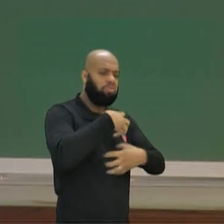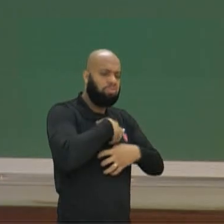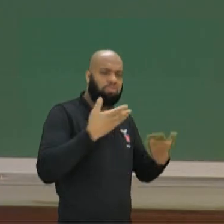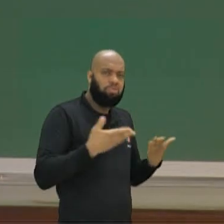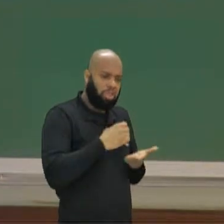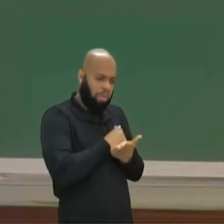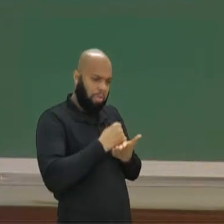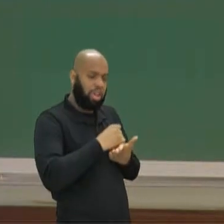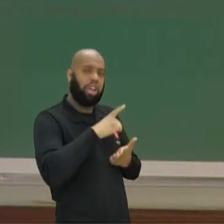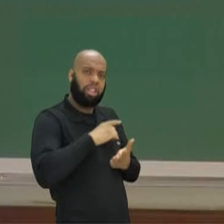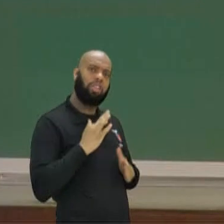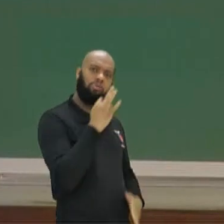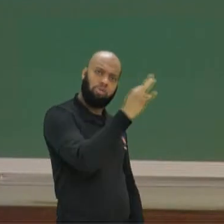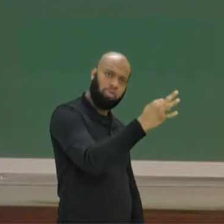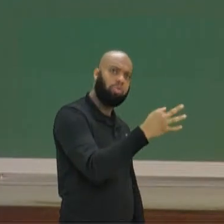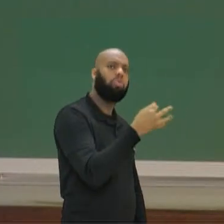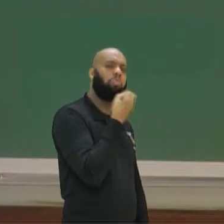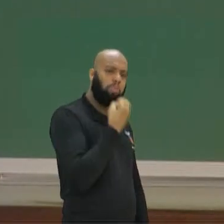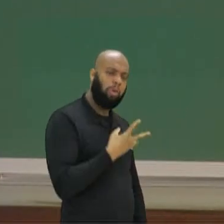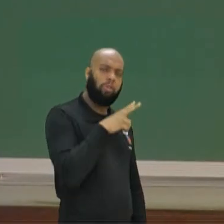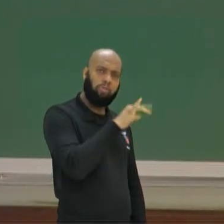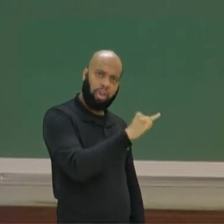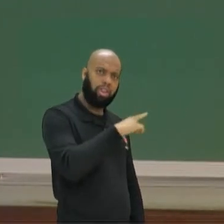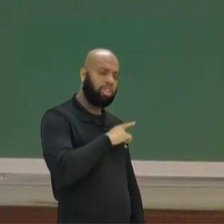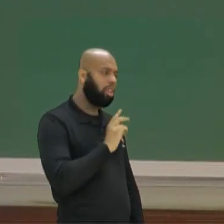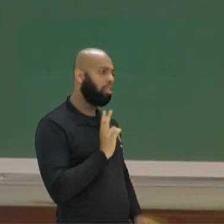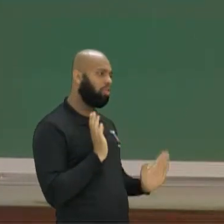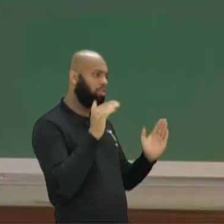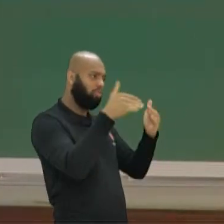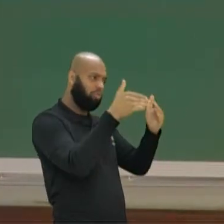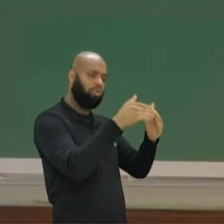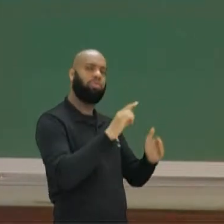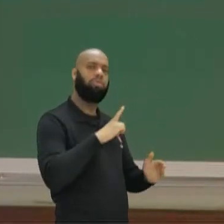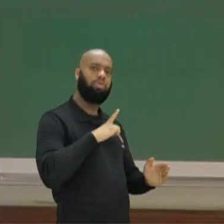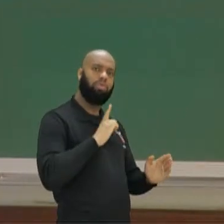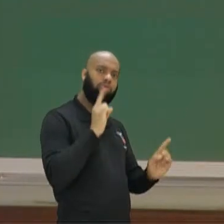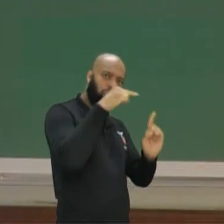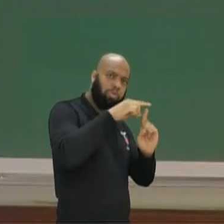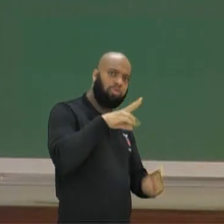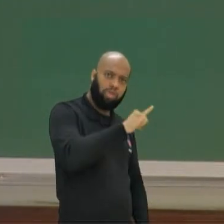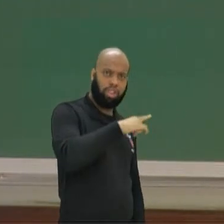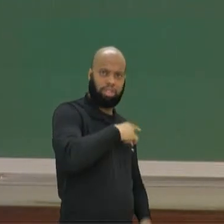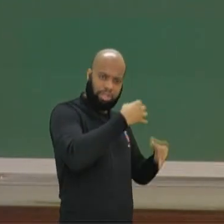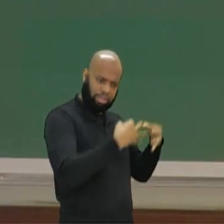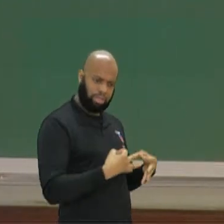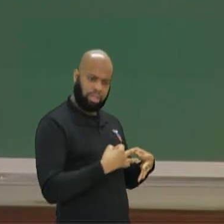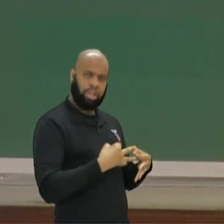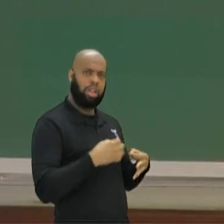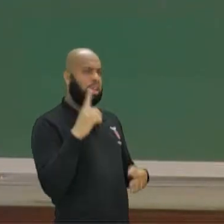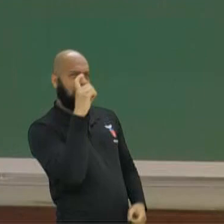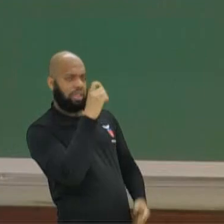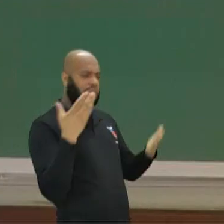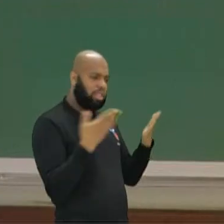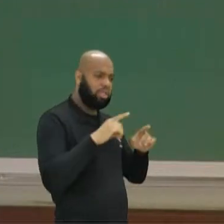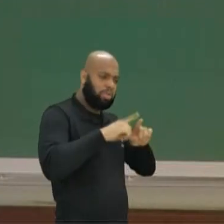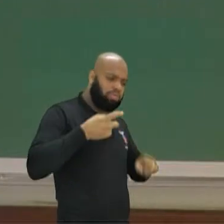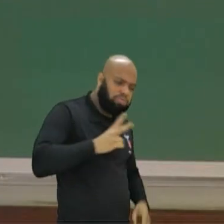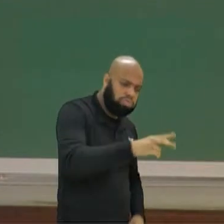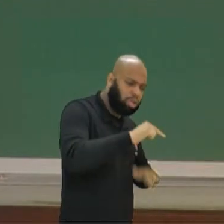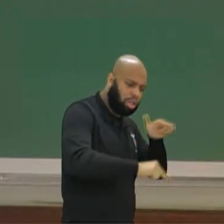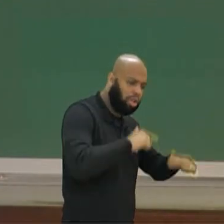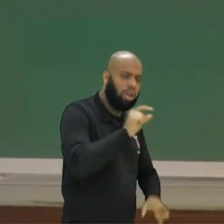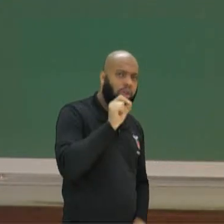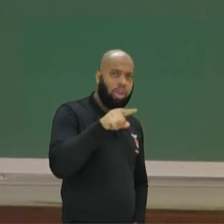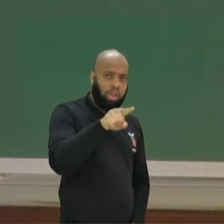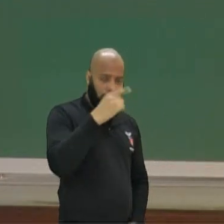luz no fim do túnel. Pode parecer difícil, mas se mantenha trabalhando naquilo que você acredita, mais ou